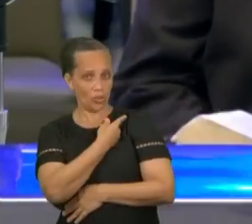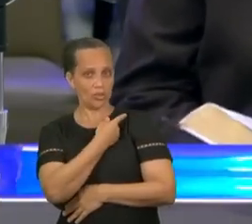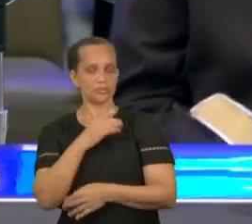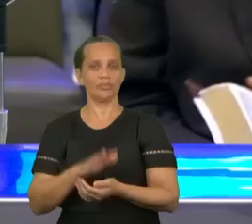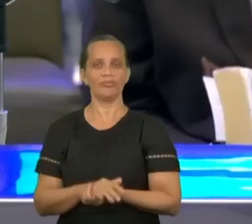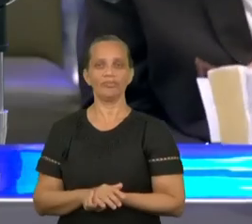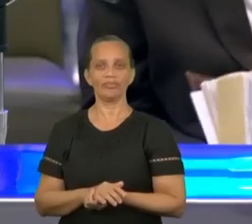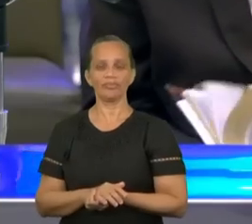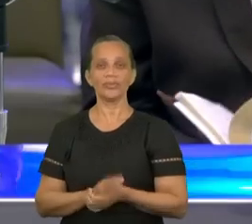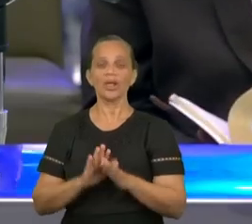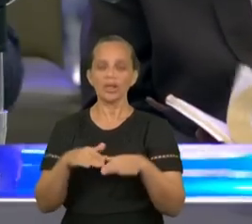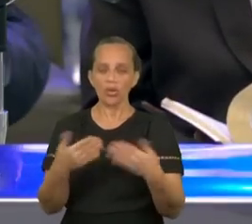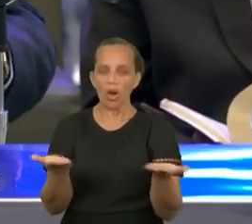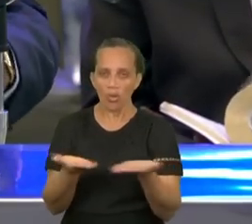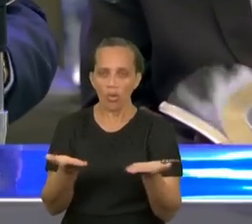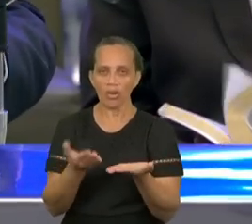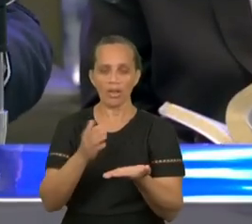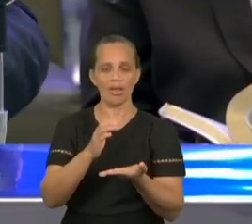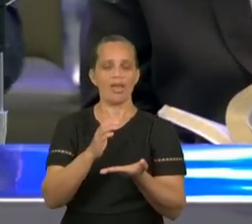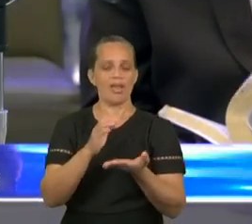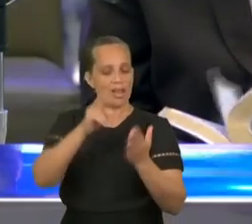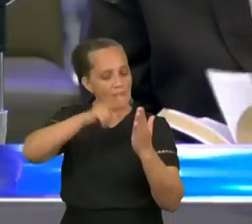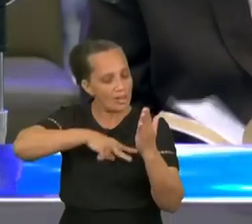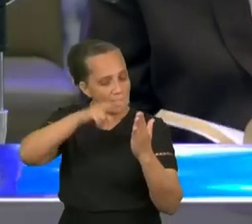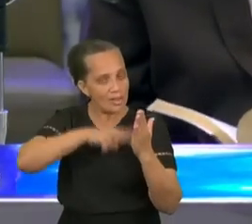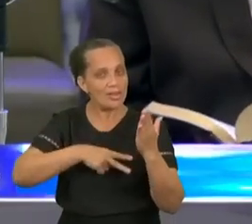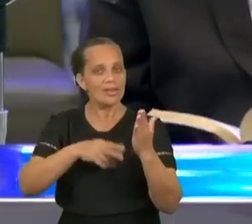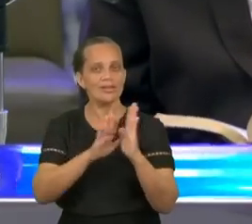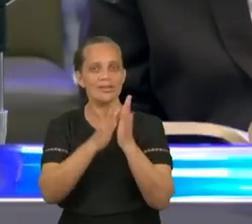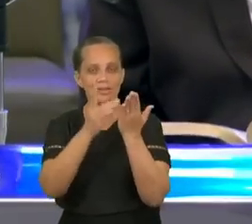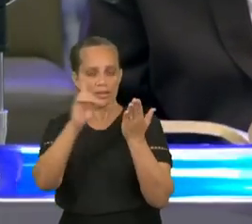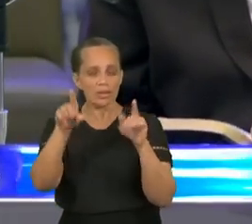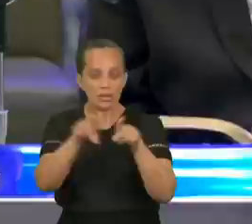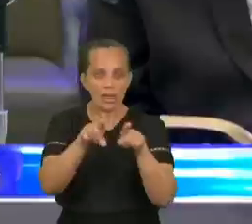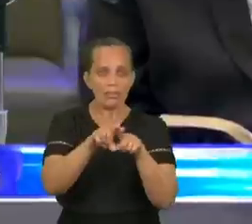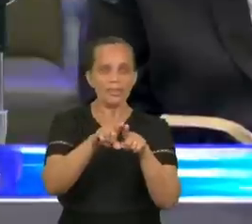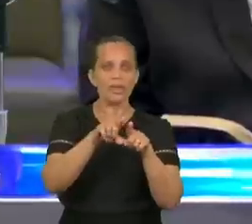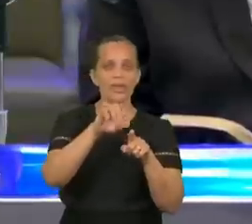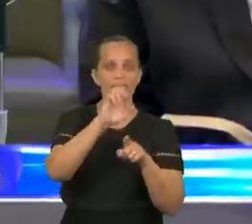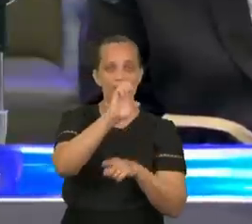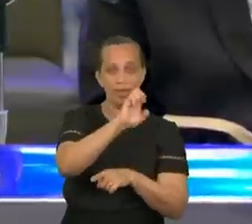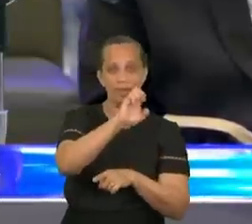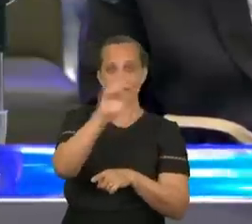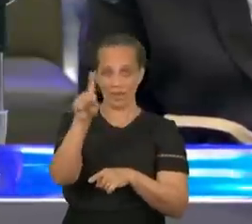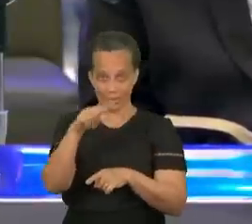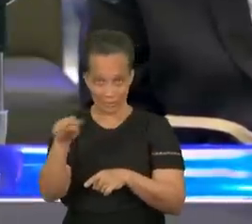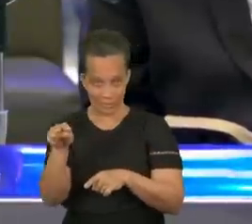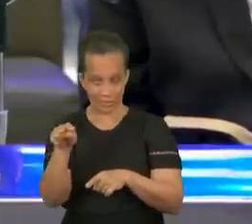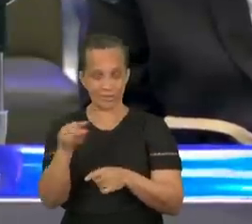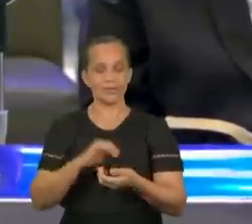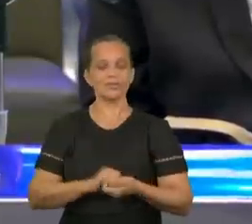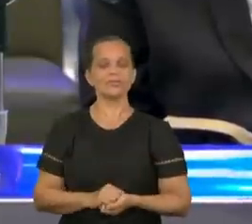44 e 23 que é claro que é o dever dos líderes nós como obreiros como pastores ensinar